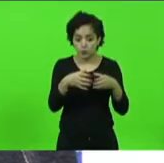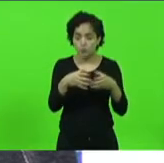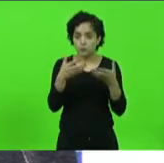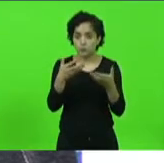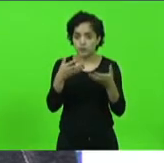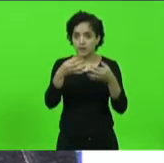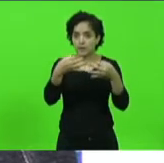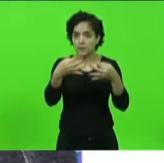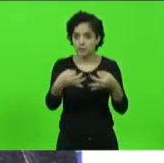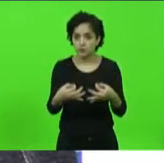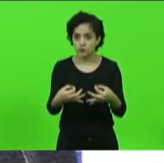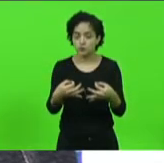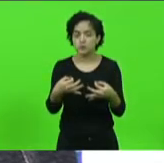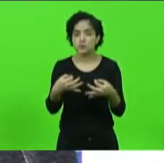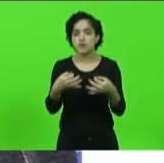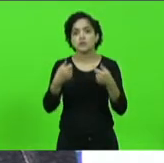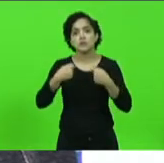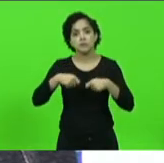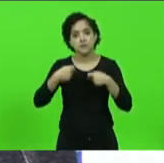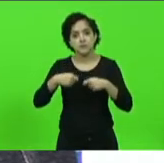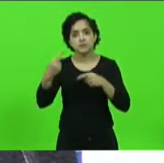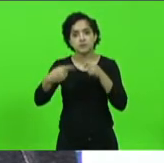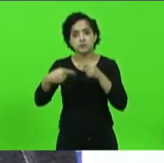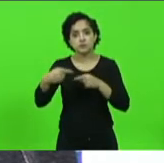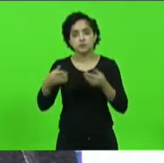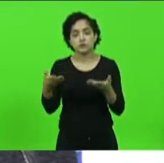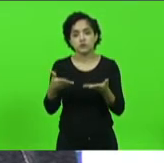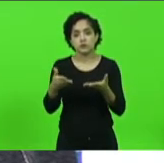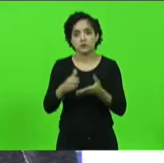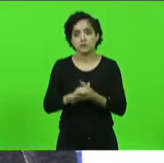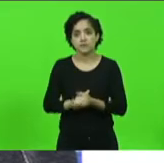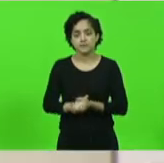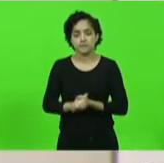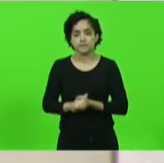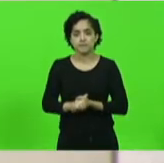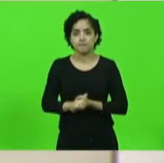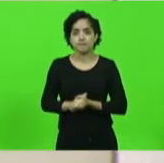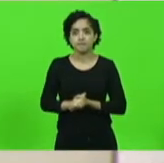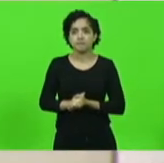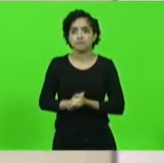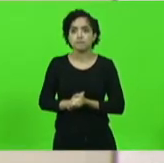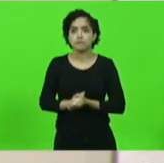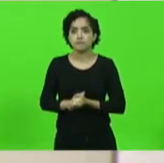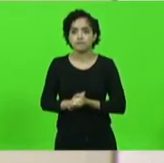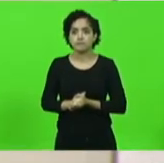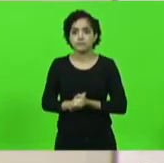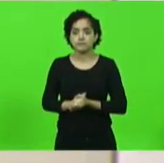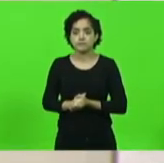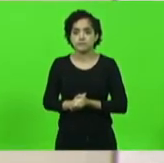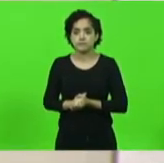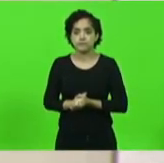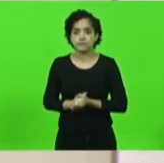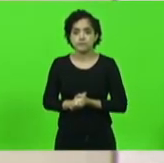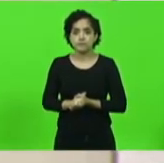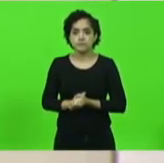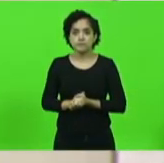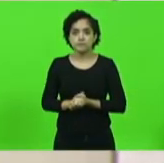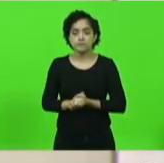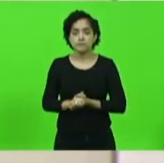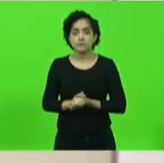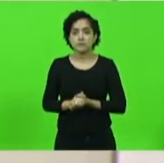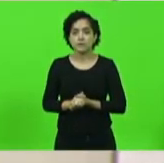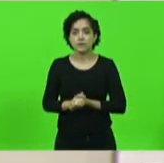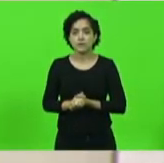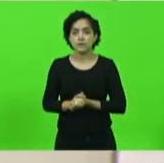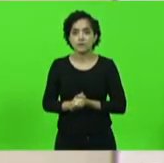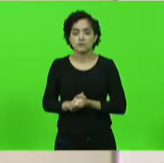justa, e nós temos que ter a oportunidade de discutir isso aqui no plenário, senhor presidente. Senhor presidente. Nós estamos votando um recurso, deixar bem